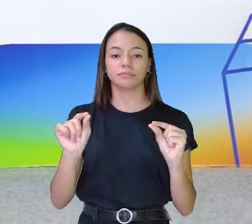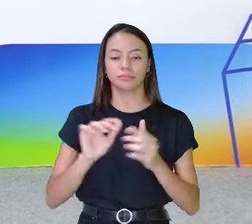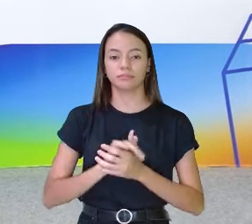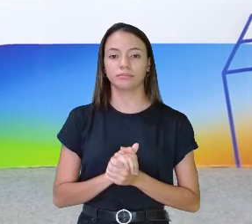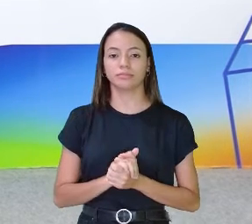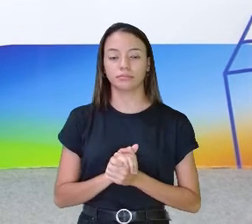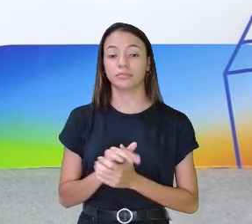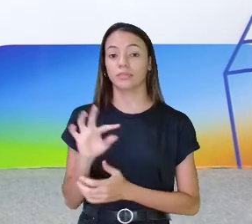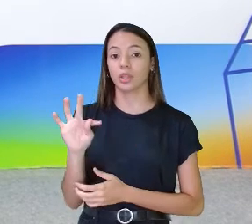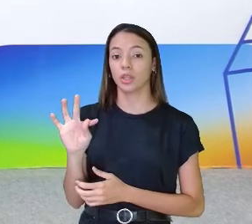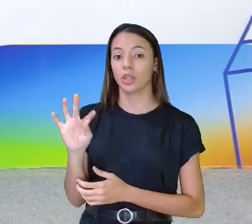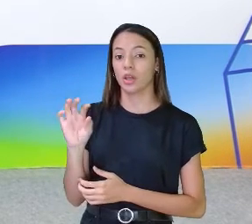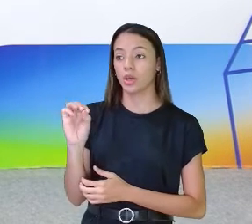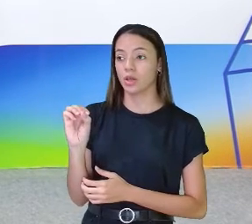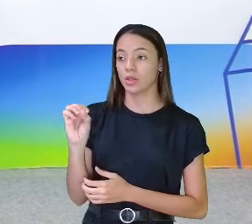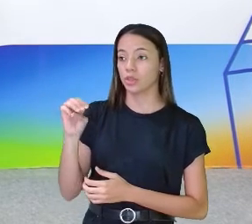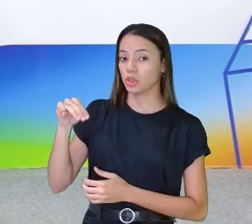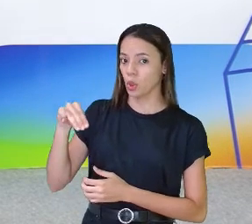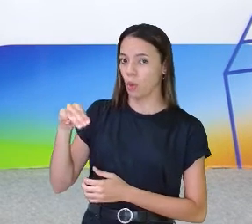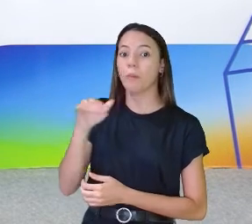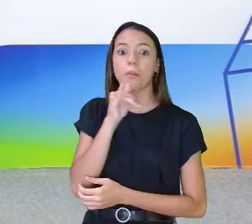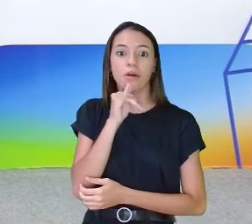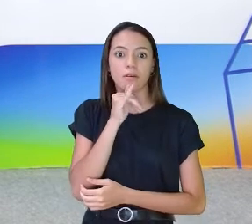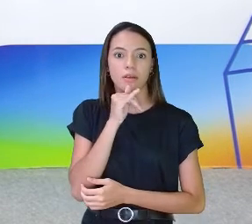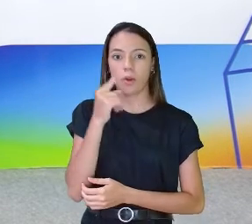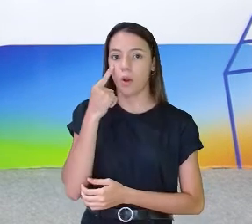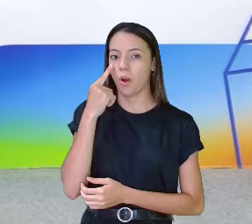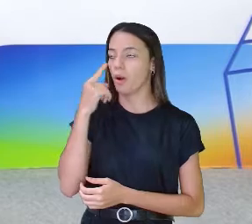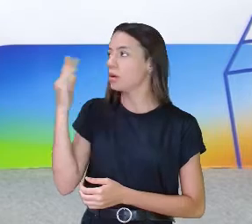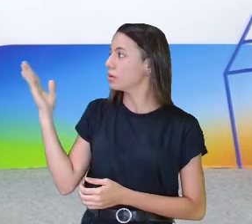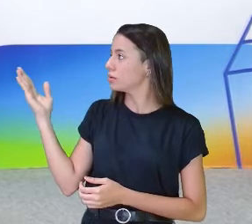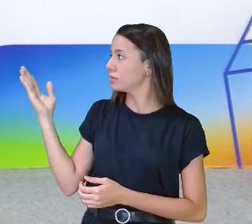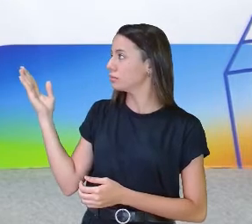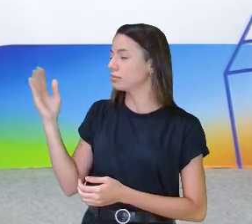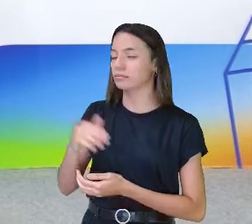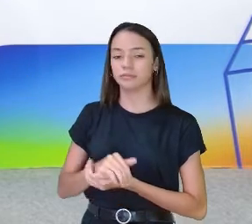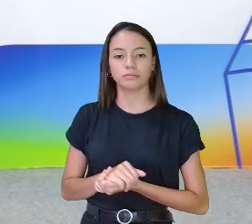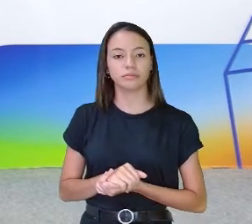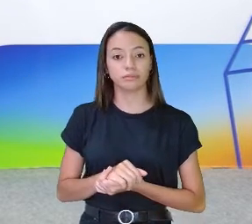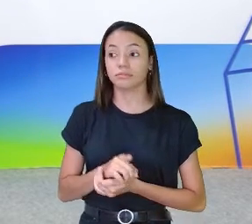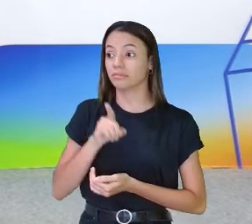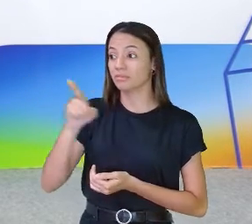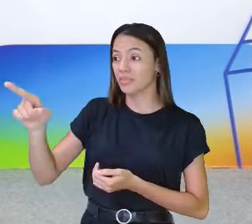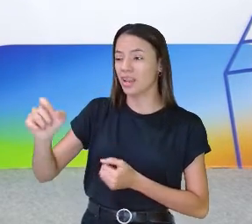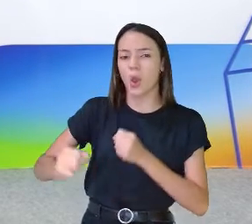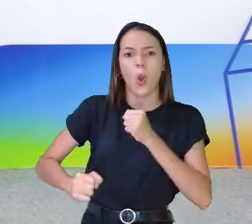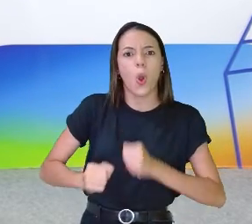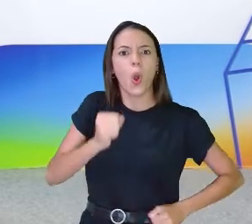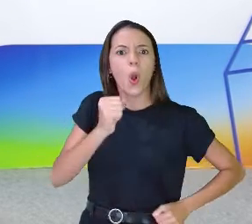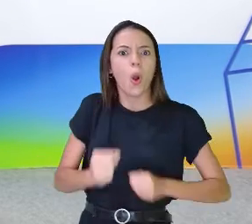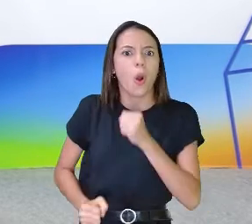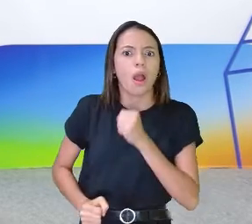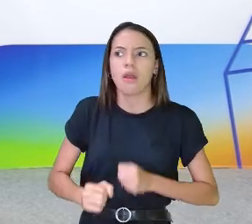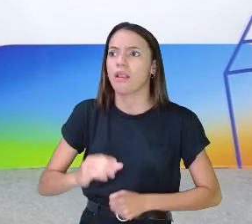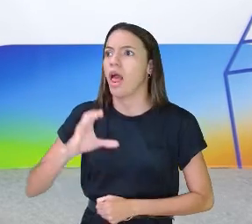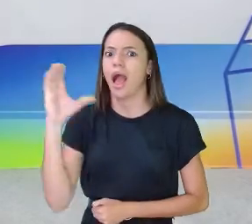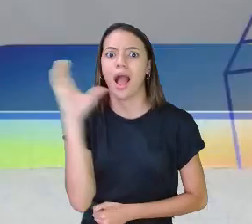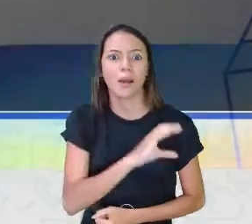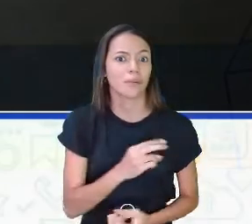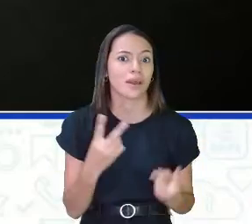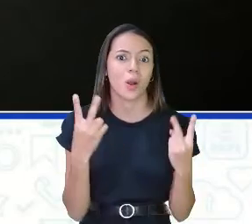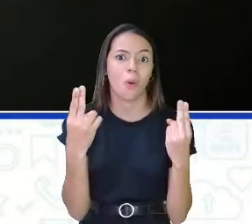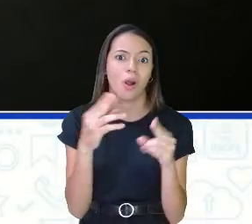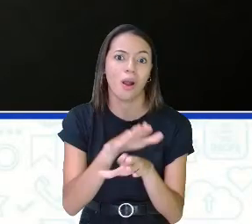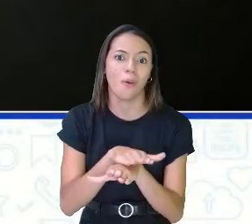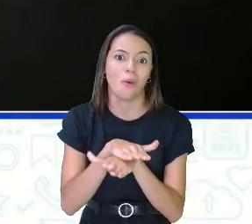é o tom. Vejam, se eu digo, ele correu tão rápido quanto uma tartaruga.